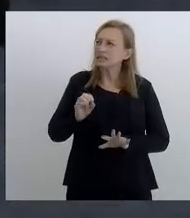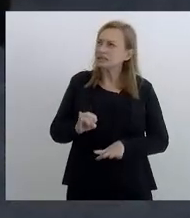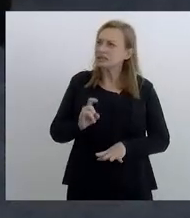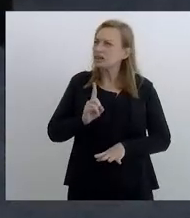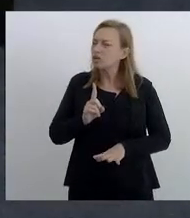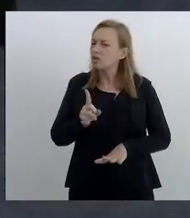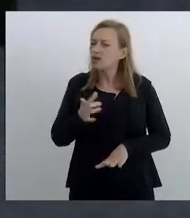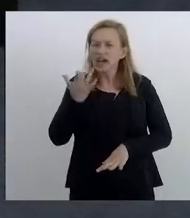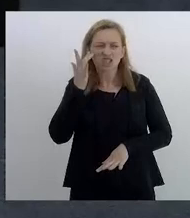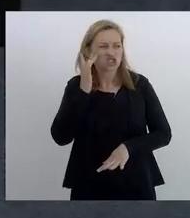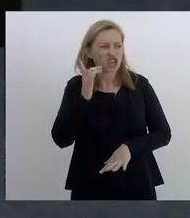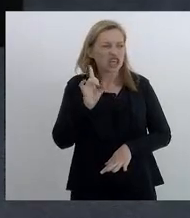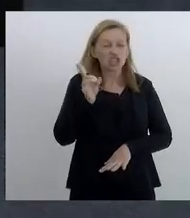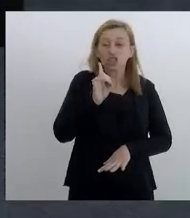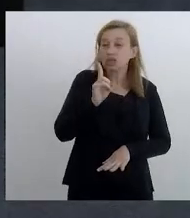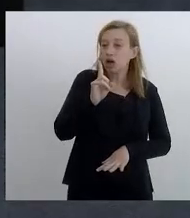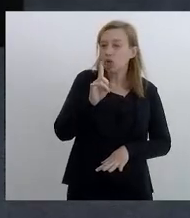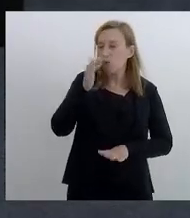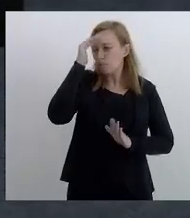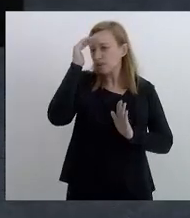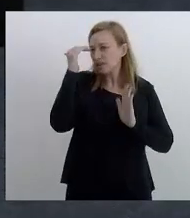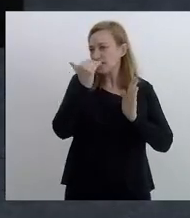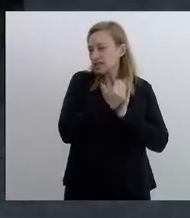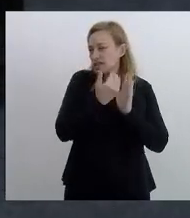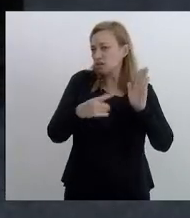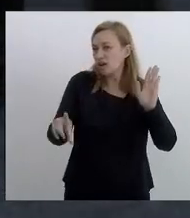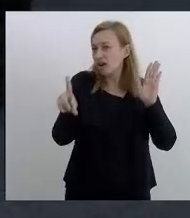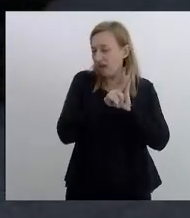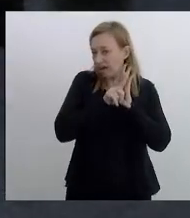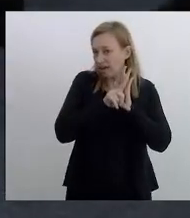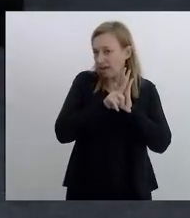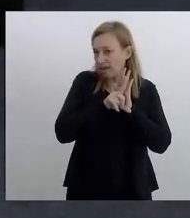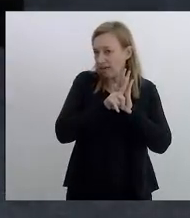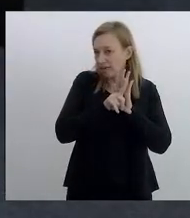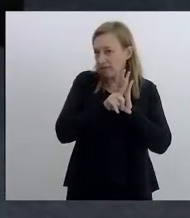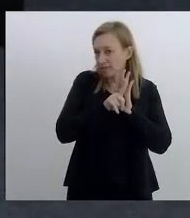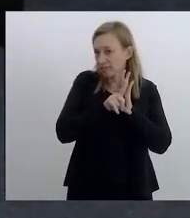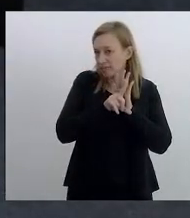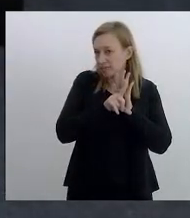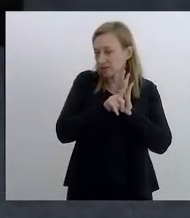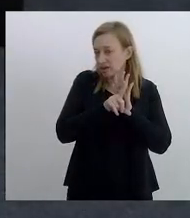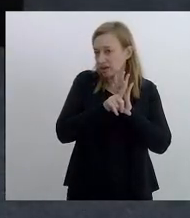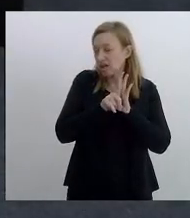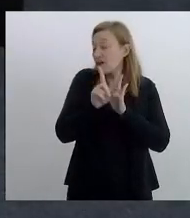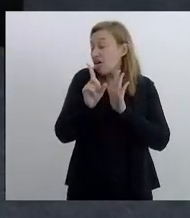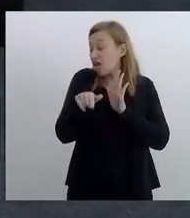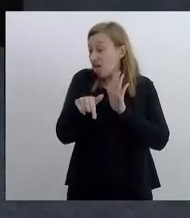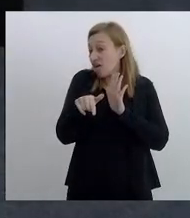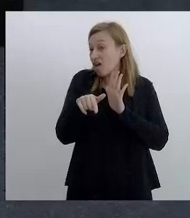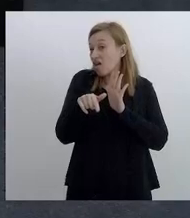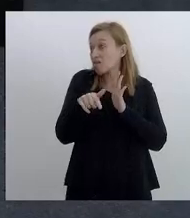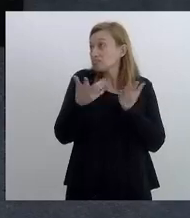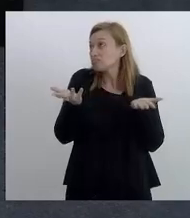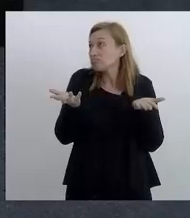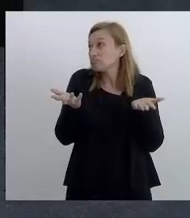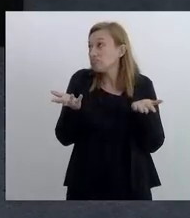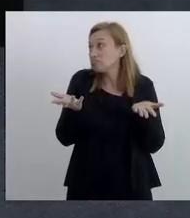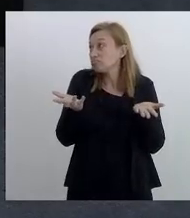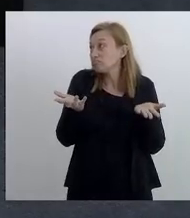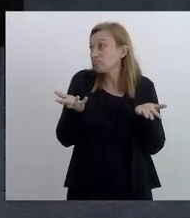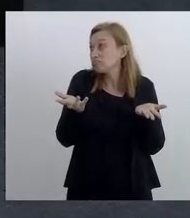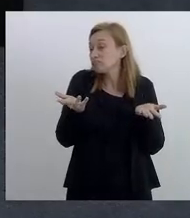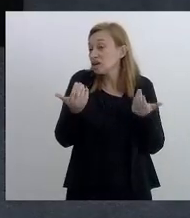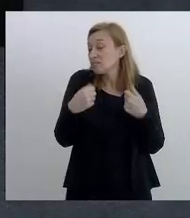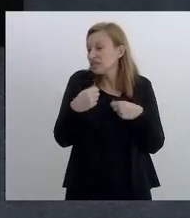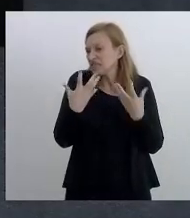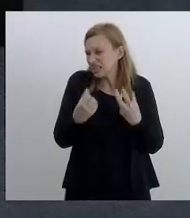que o não cumprimento de uma legislação é uma coisa que a gente tem